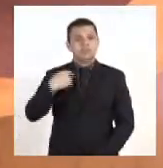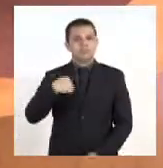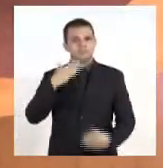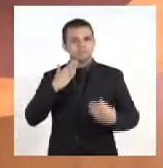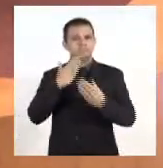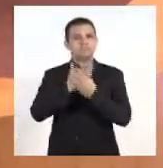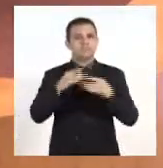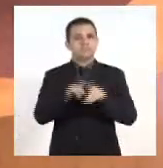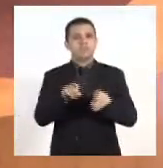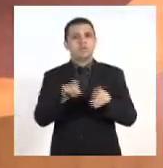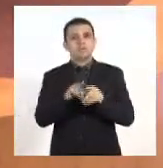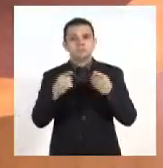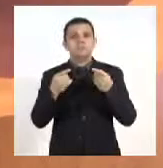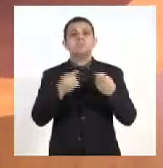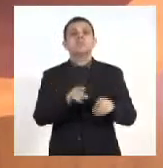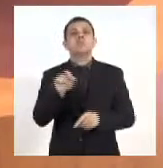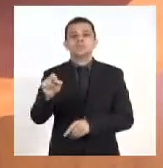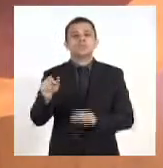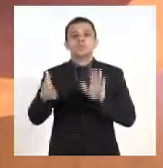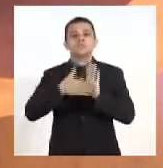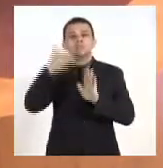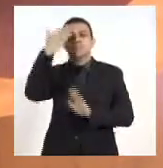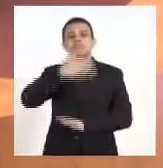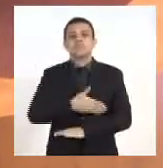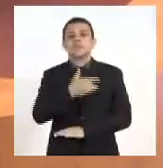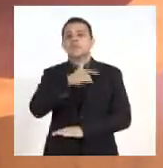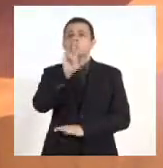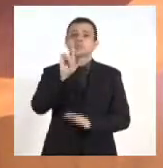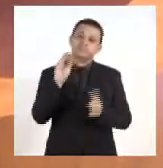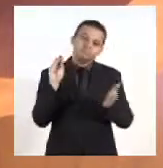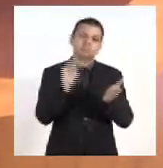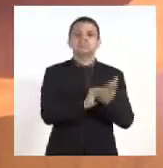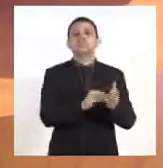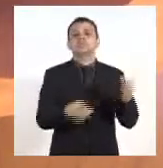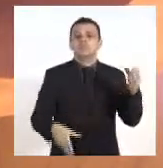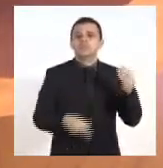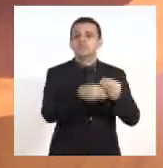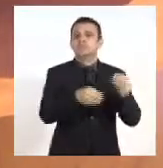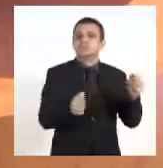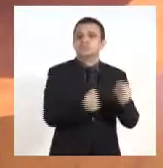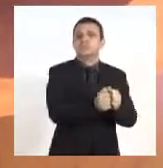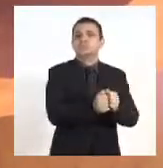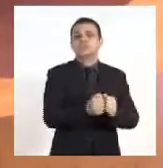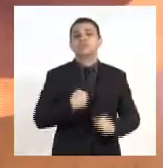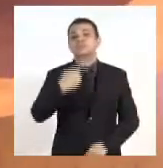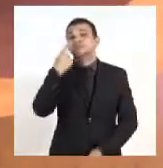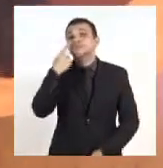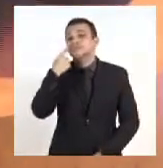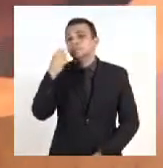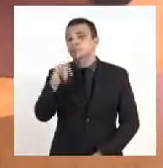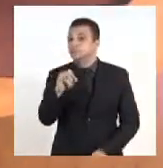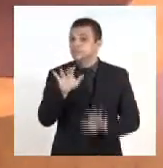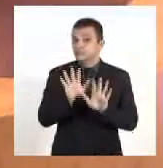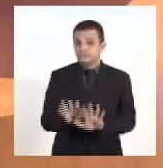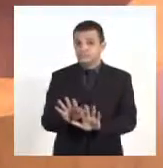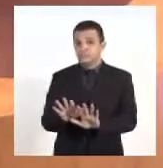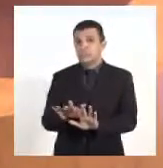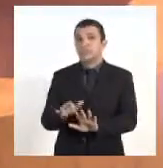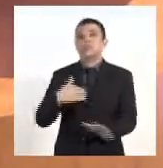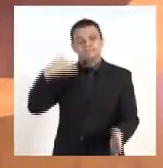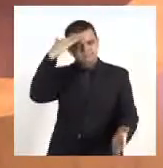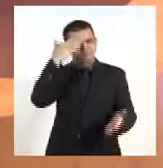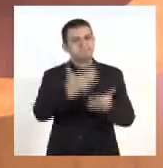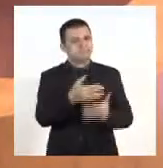com outras provas, e eu quero saber se isso vai ficar por isso mesmo. Creio na justiça, creio que a justiça